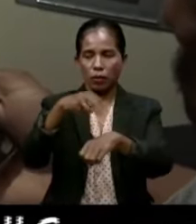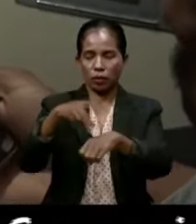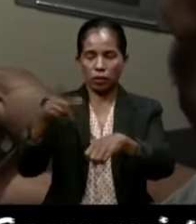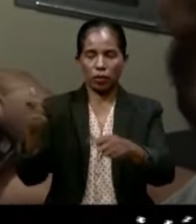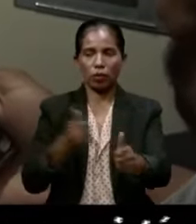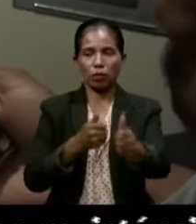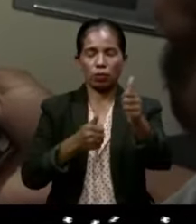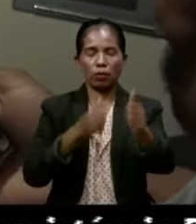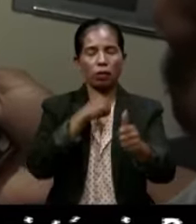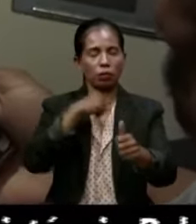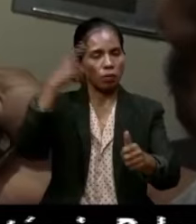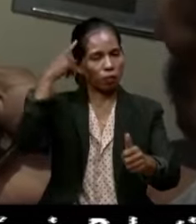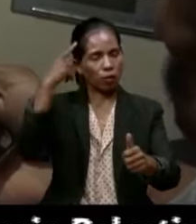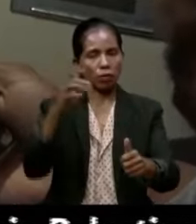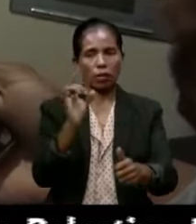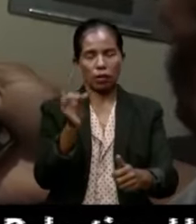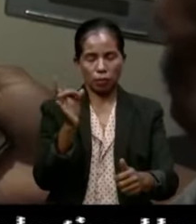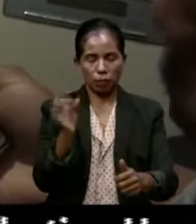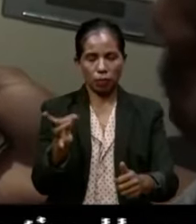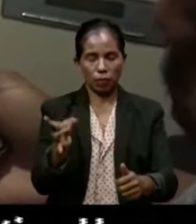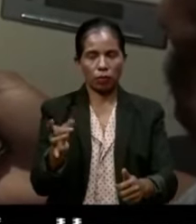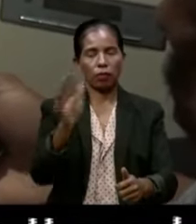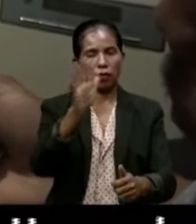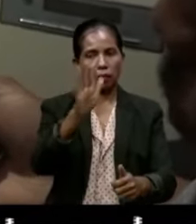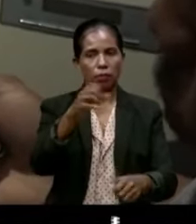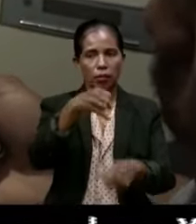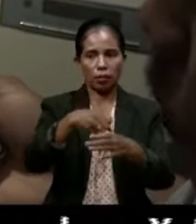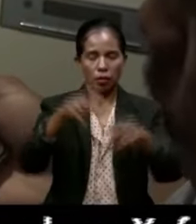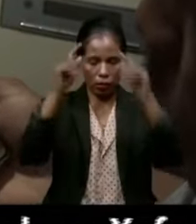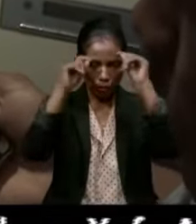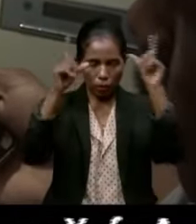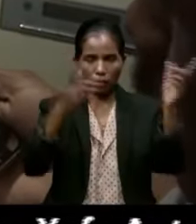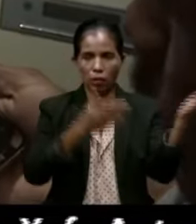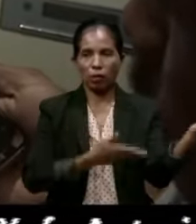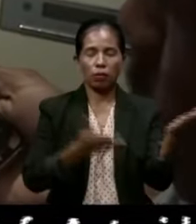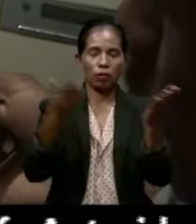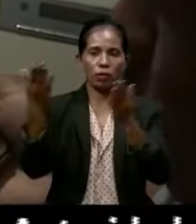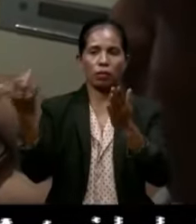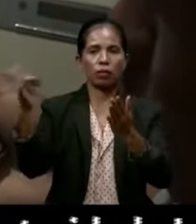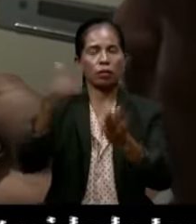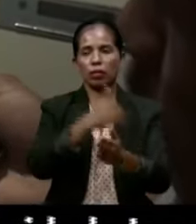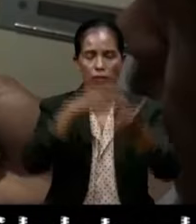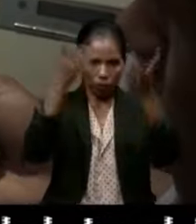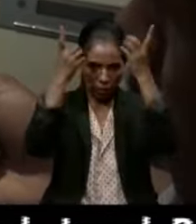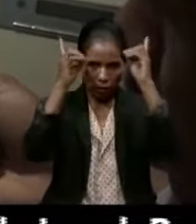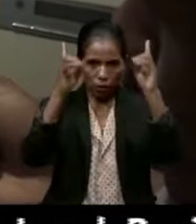irá mo papa nem 85 mídias né inclui Timor nem Antolo e Taruca tiona vá será se dau que decidi